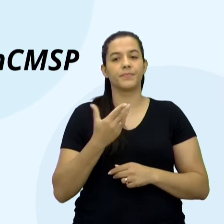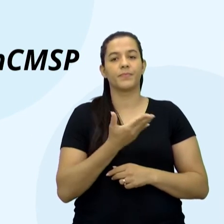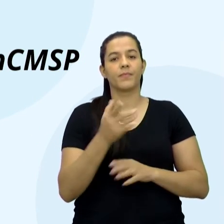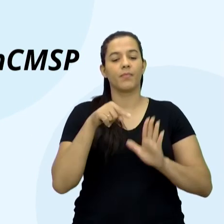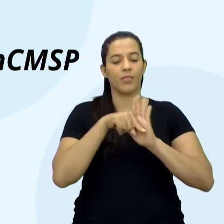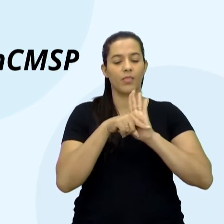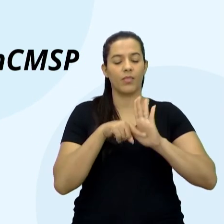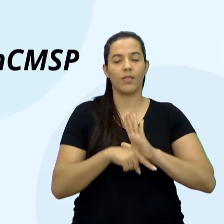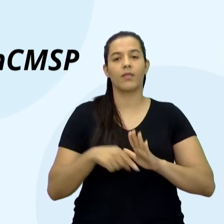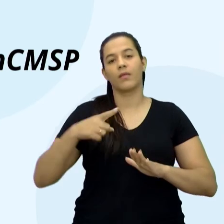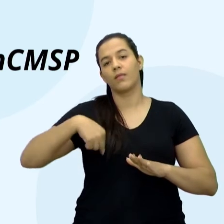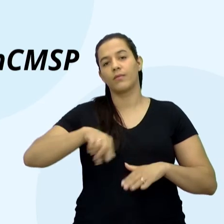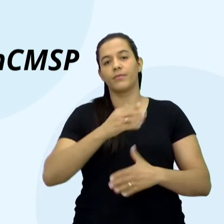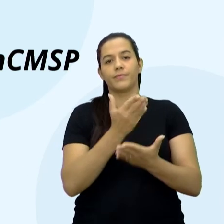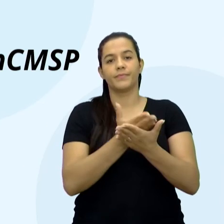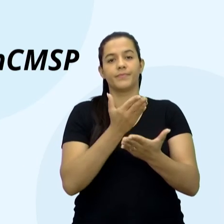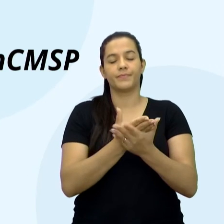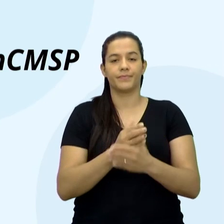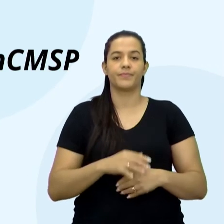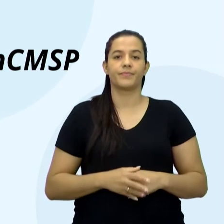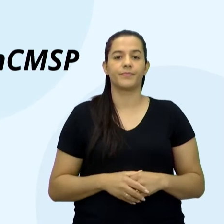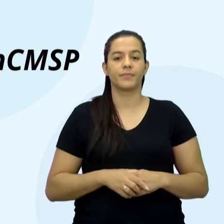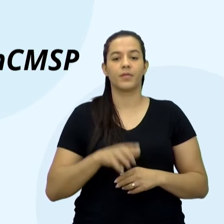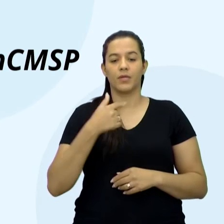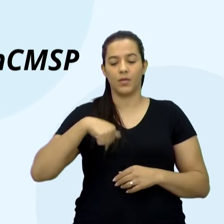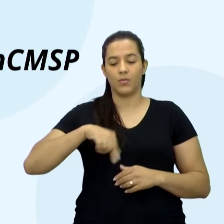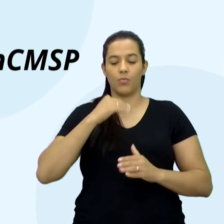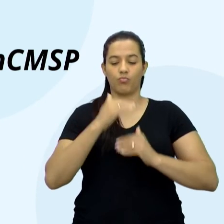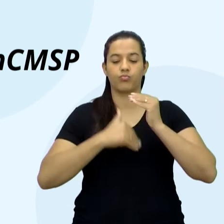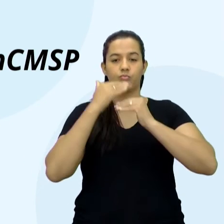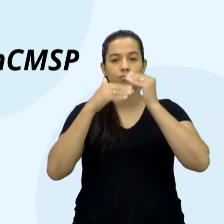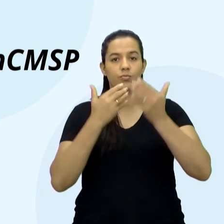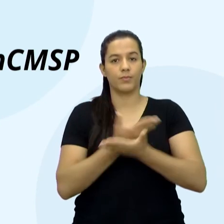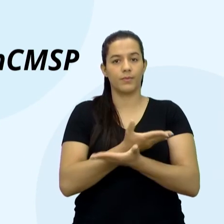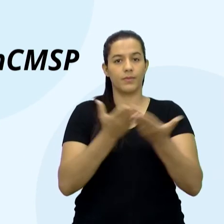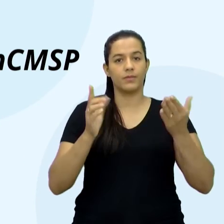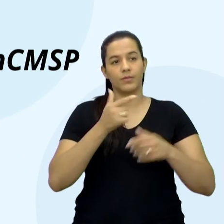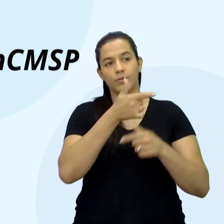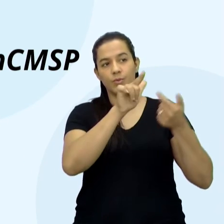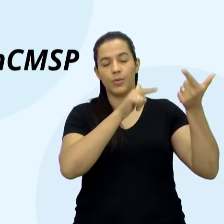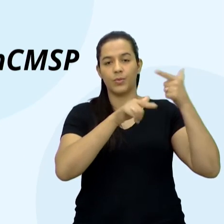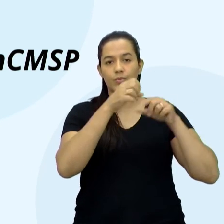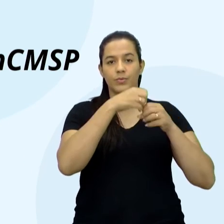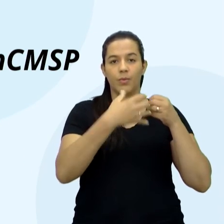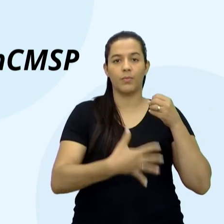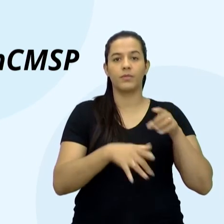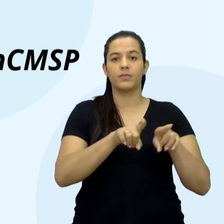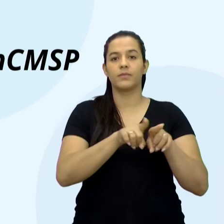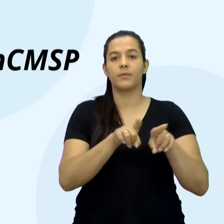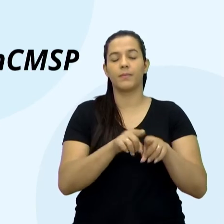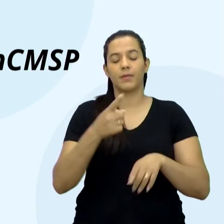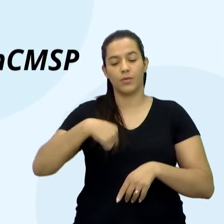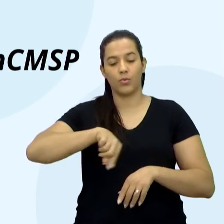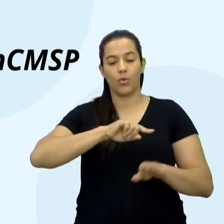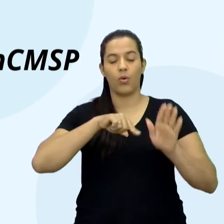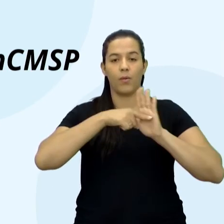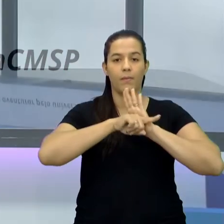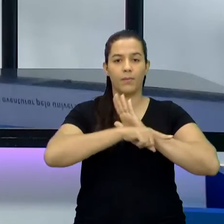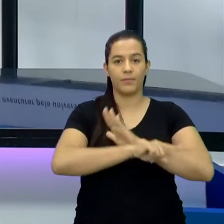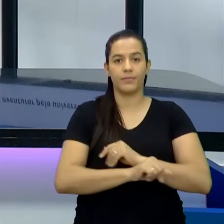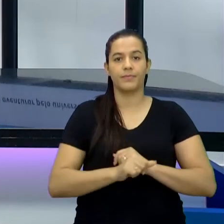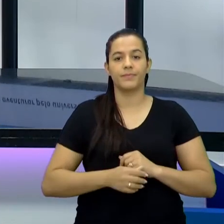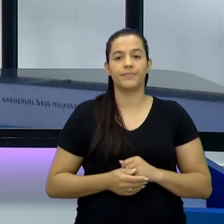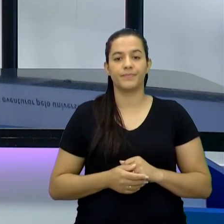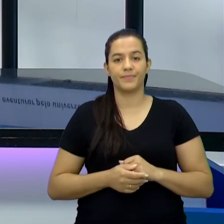vocês avaliarem a nossa aula. Isso é crescimento meu, crescimento dos outros componentes aí do nosso